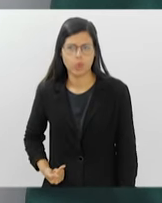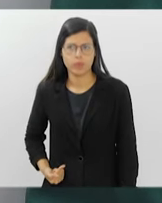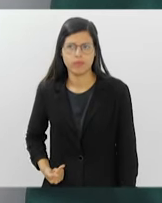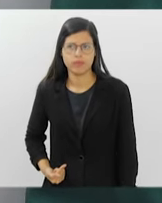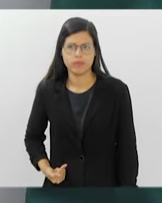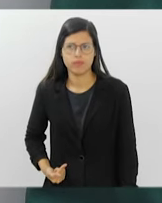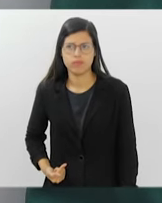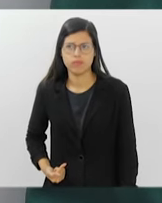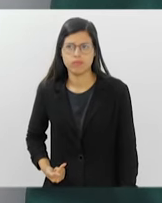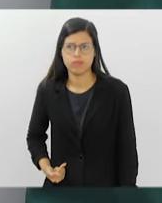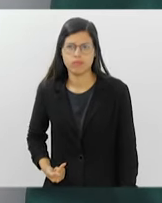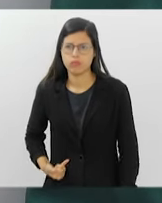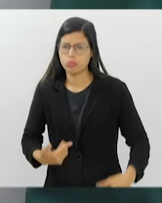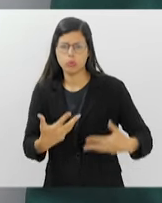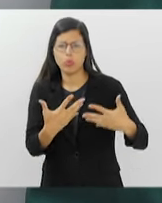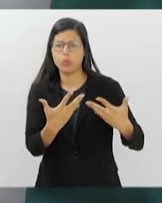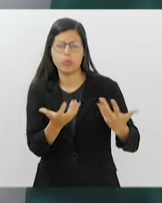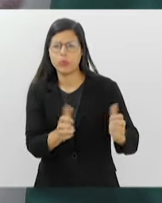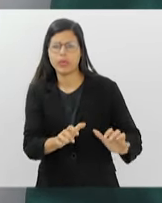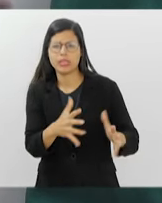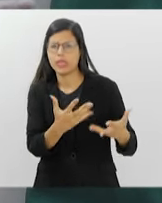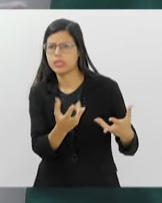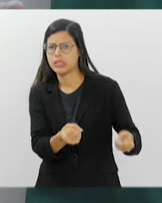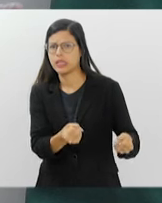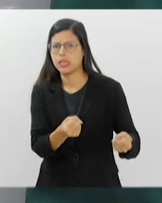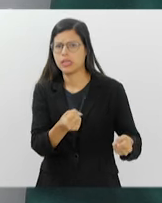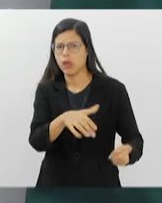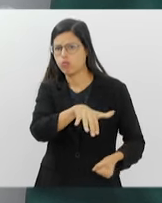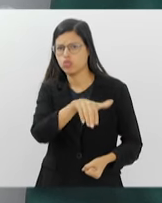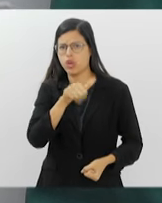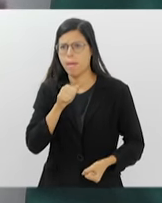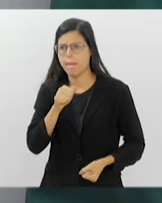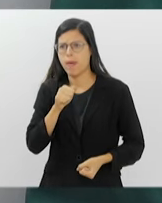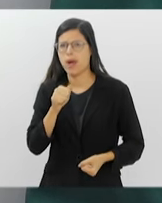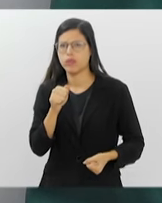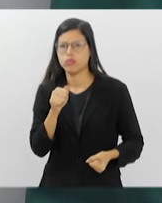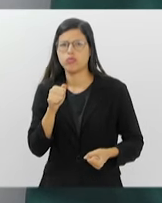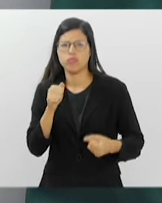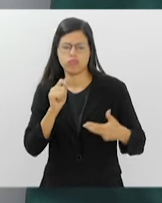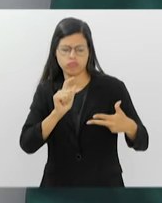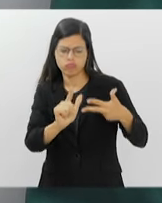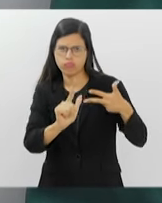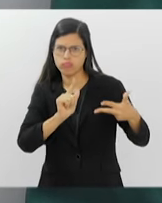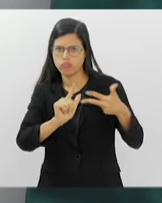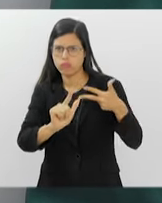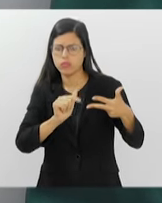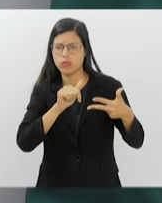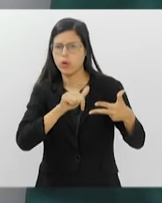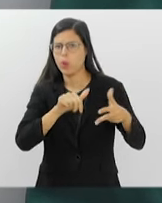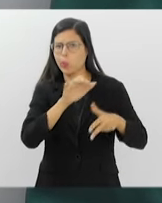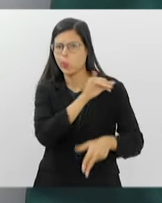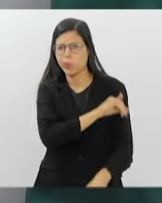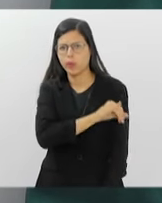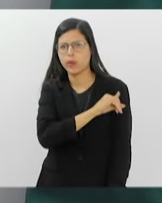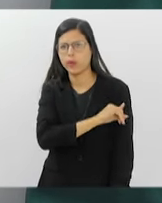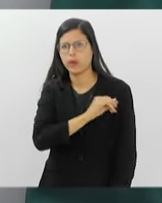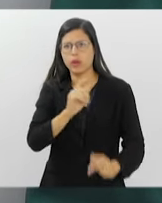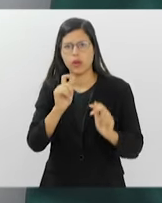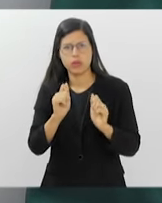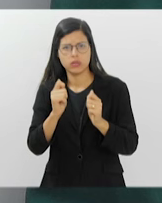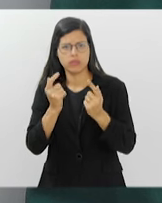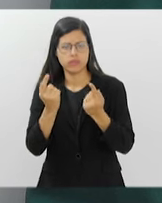simplesmente não atendendo o chamado do Poder Legislativo do Rio de Janeiro da Assembleia